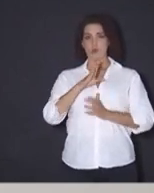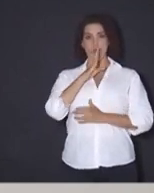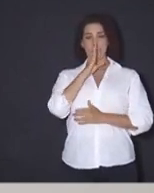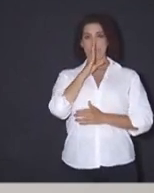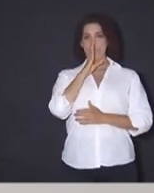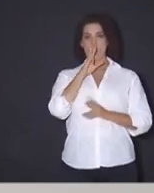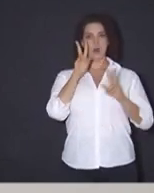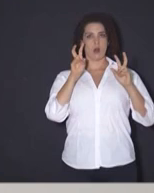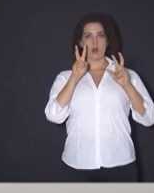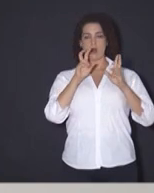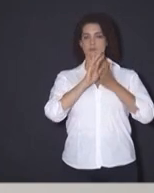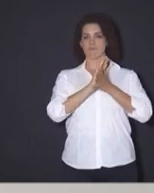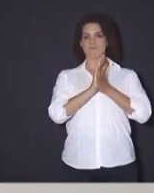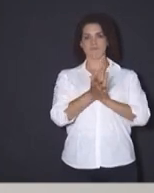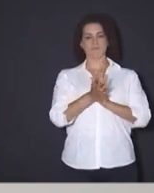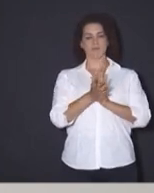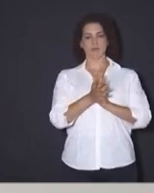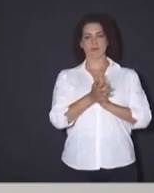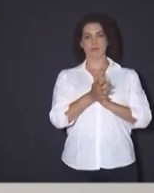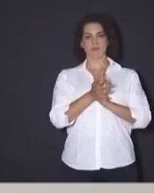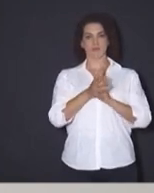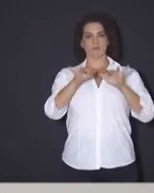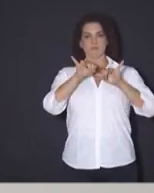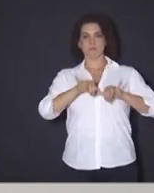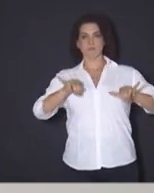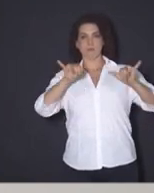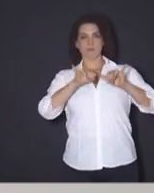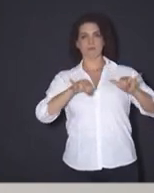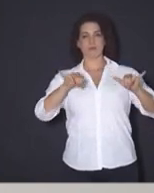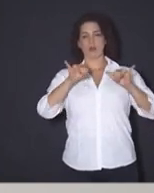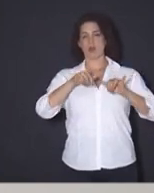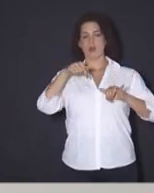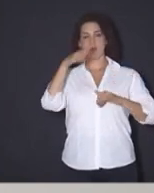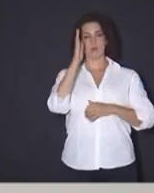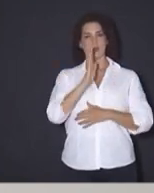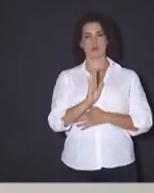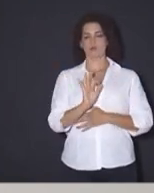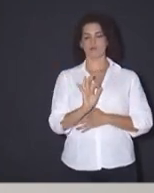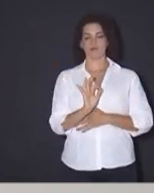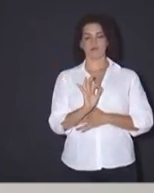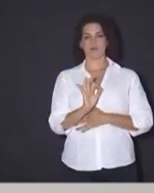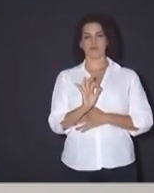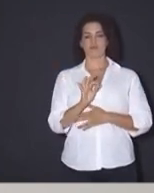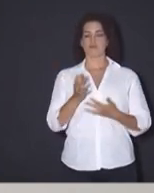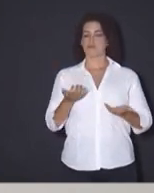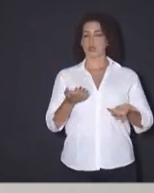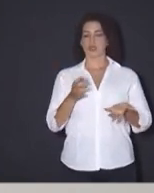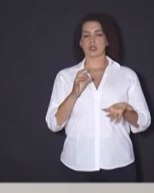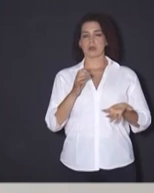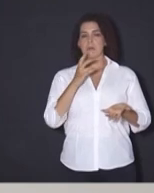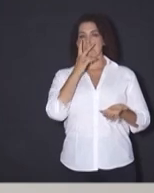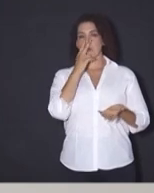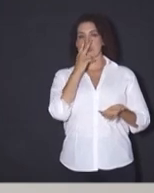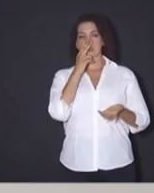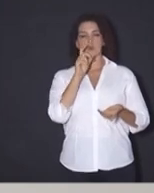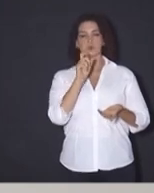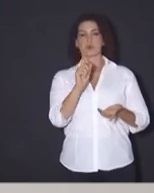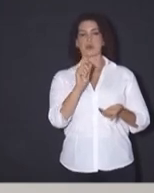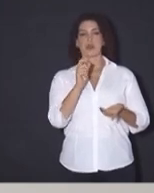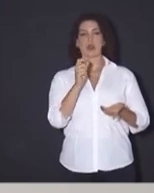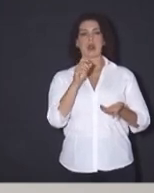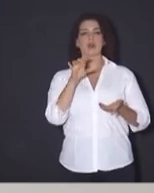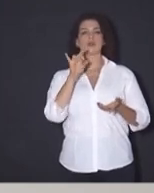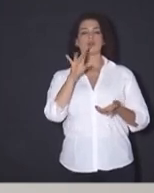do fascismo na mídia brasileira era uma questão simplesmente tratada na